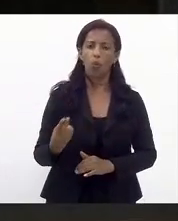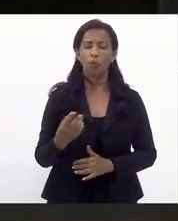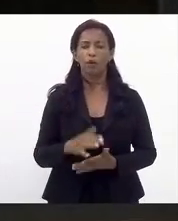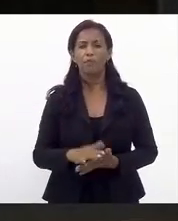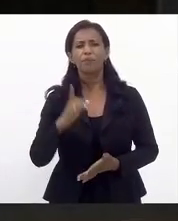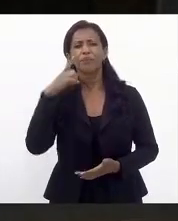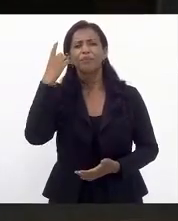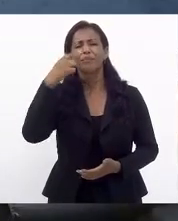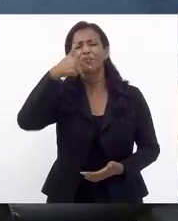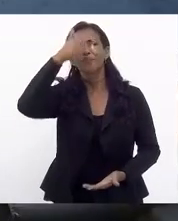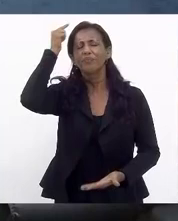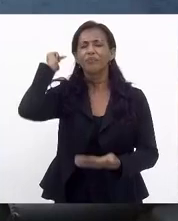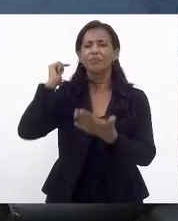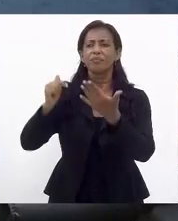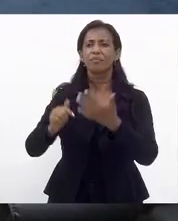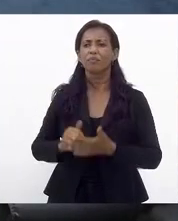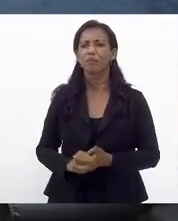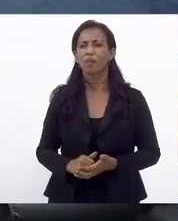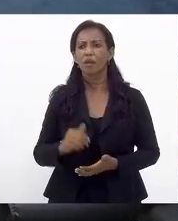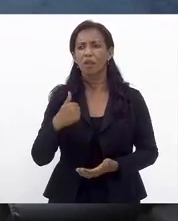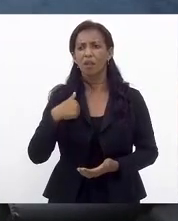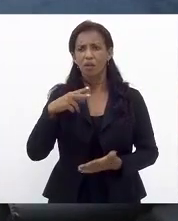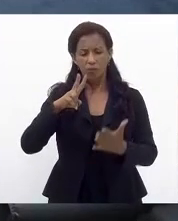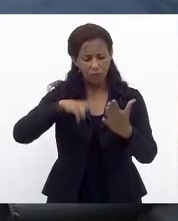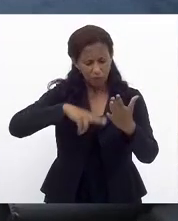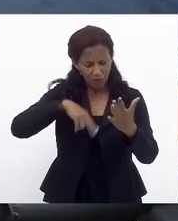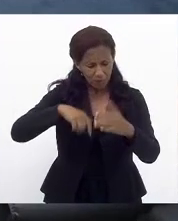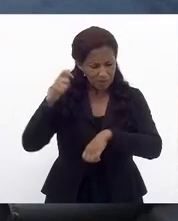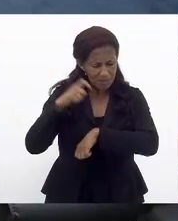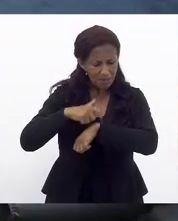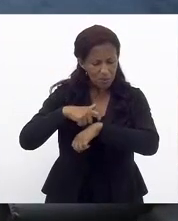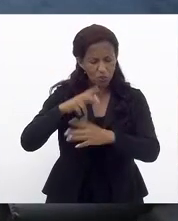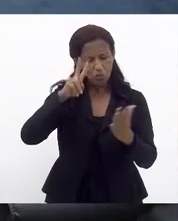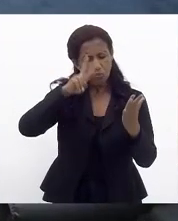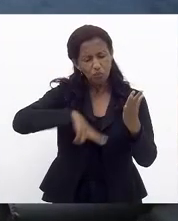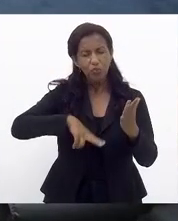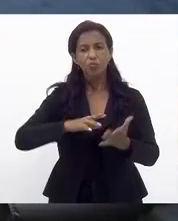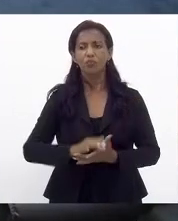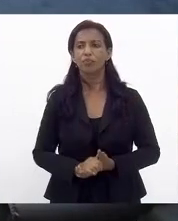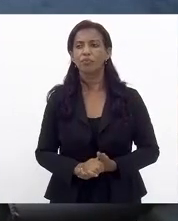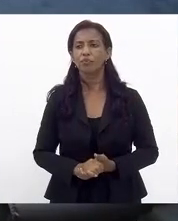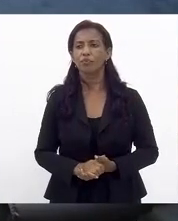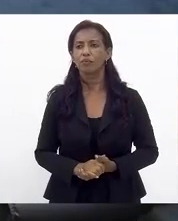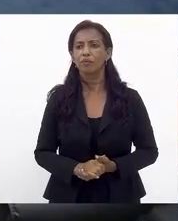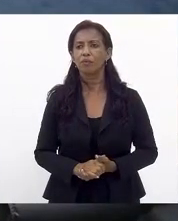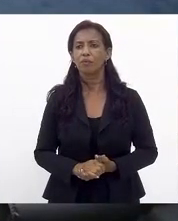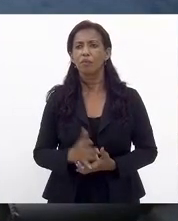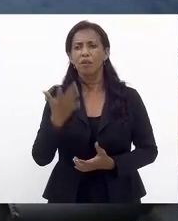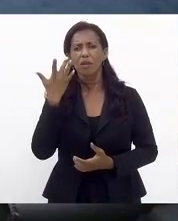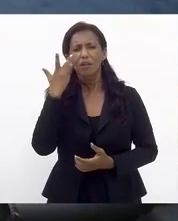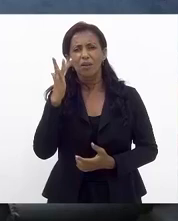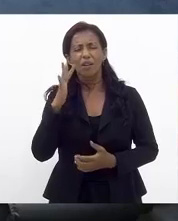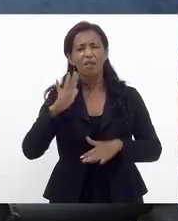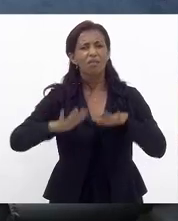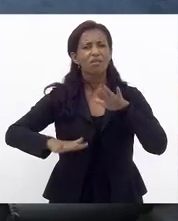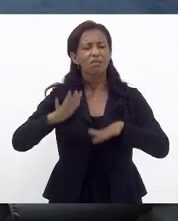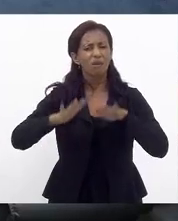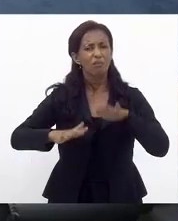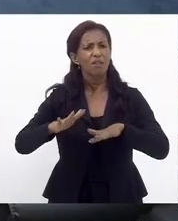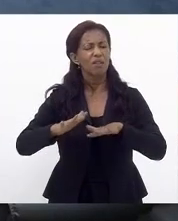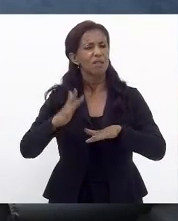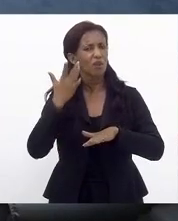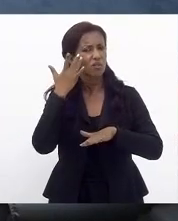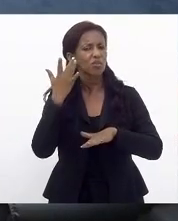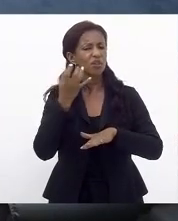Deputado Márcio eu lendo agora nesse minuto eu achei que se for talvez fosse